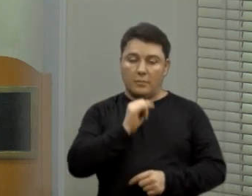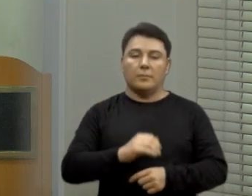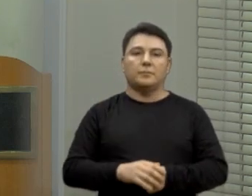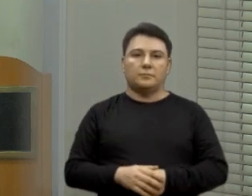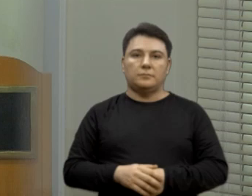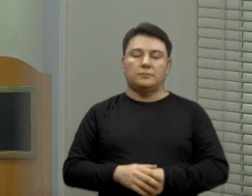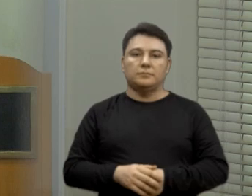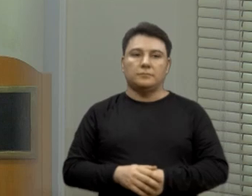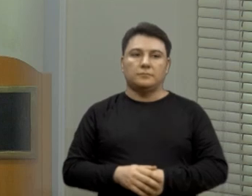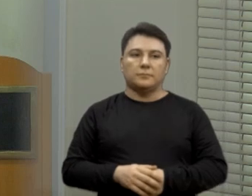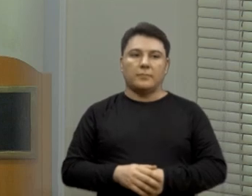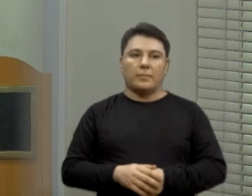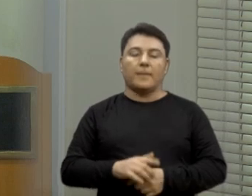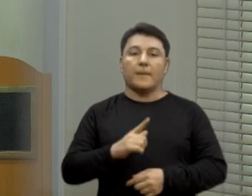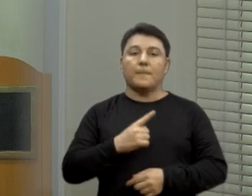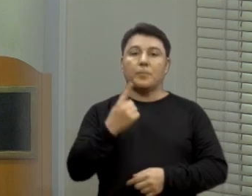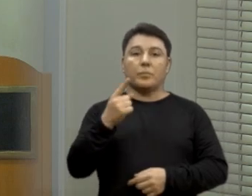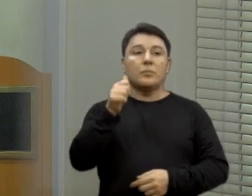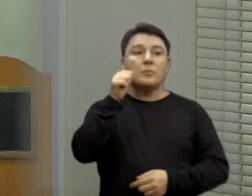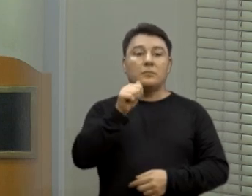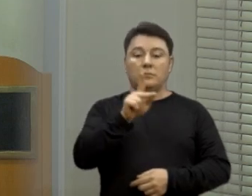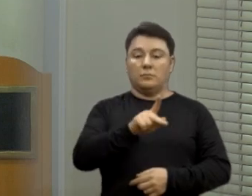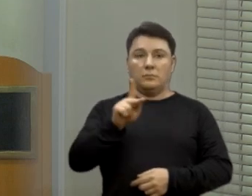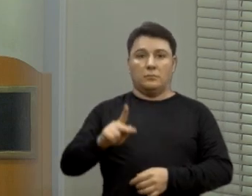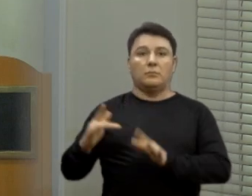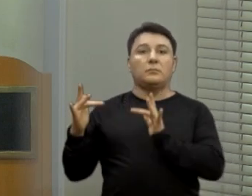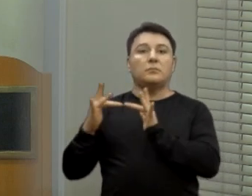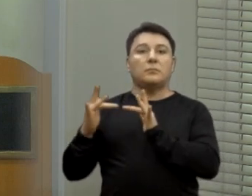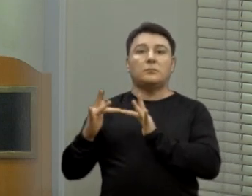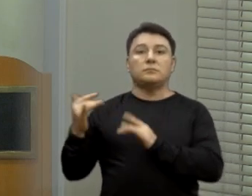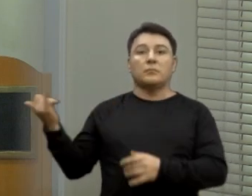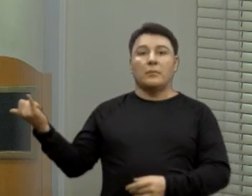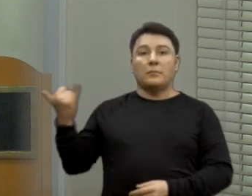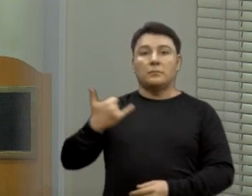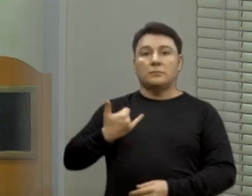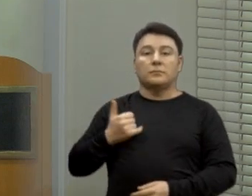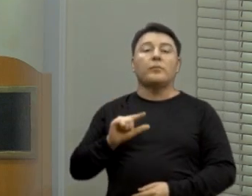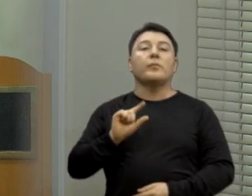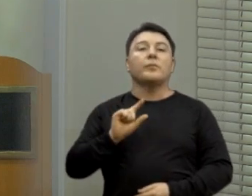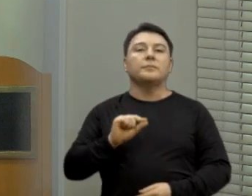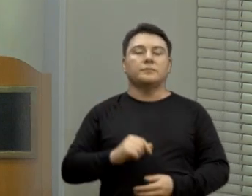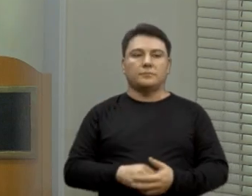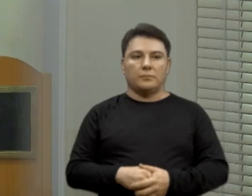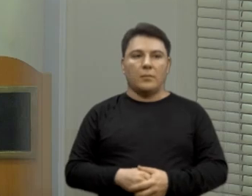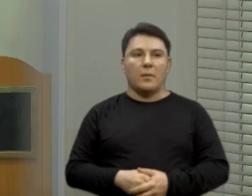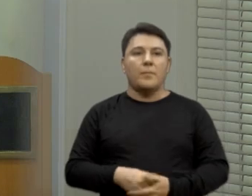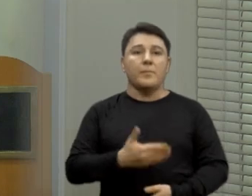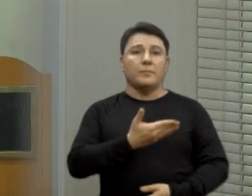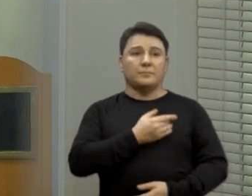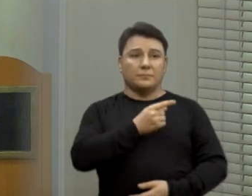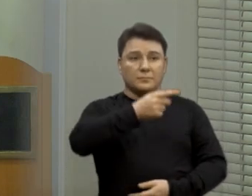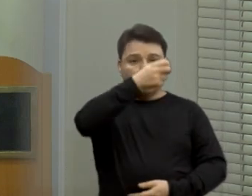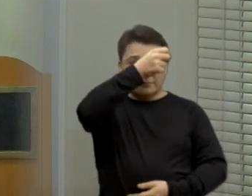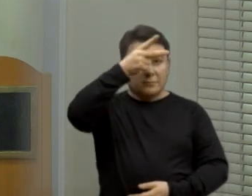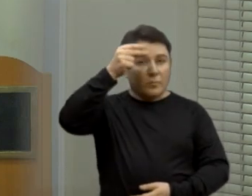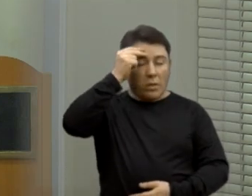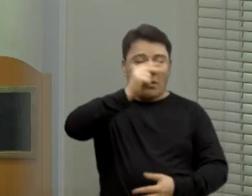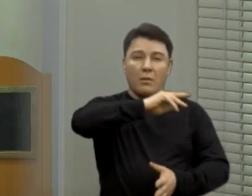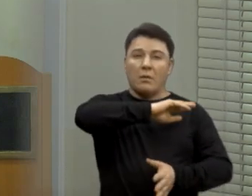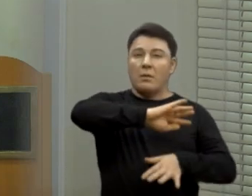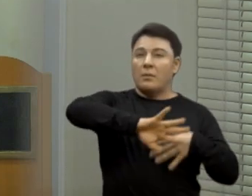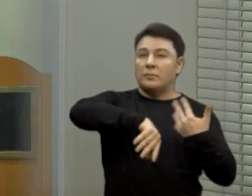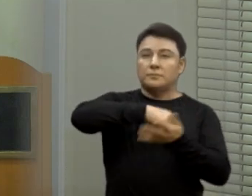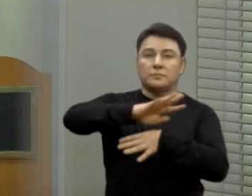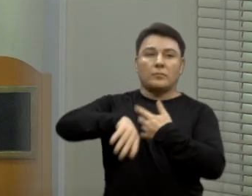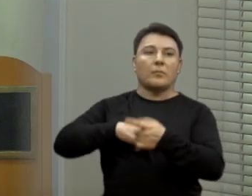vamos ver aqui uma professora que entrou em contato com a gente e disse o seguinte, amigo, essa prefeitura está um caos.